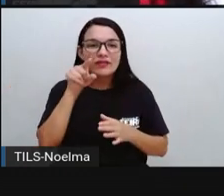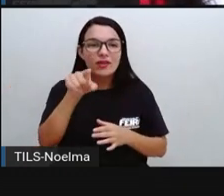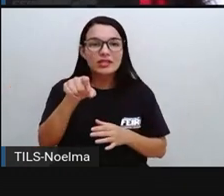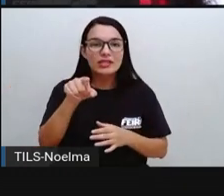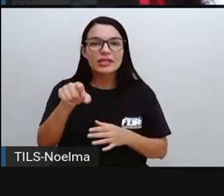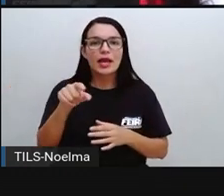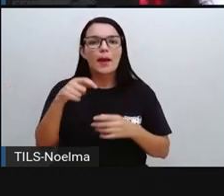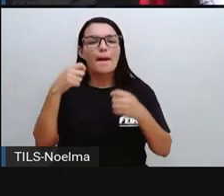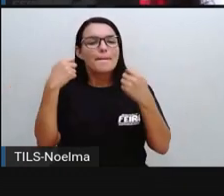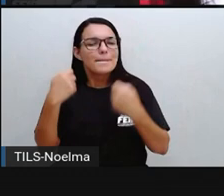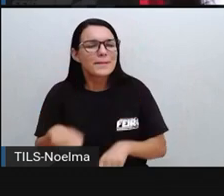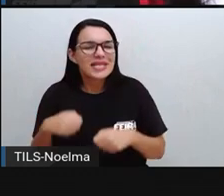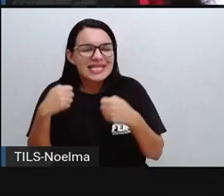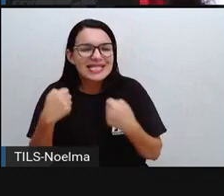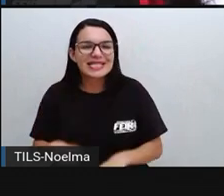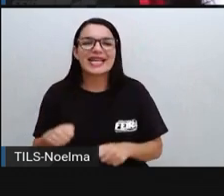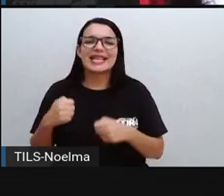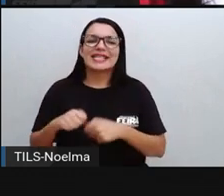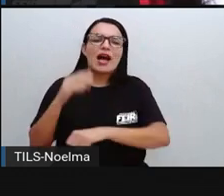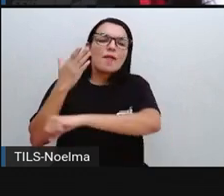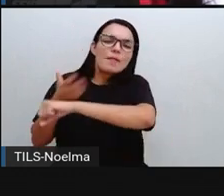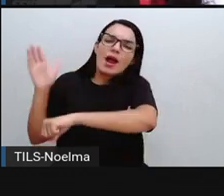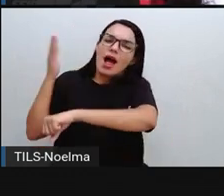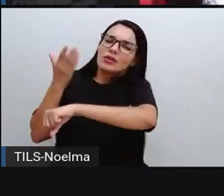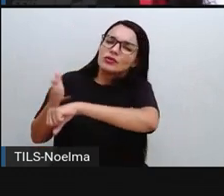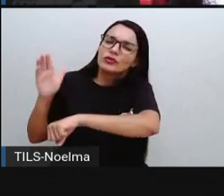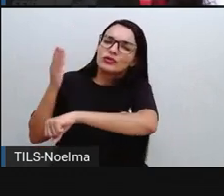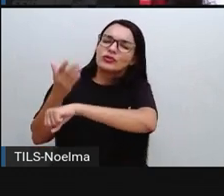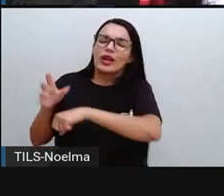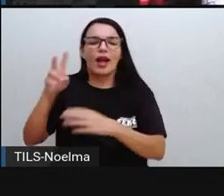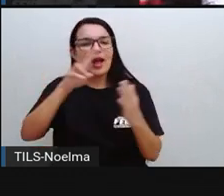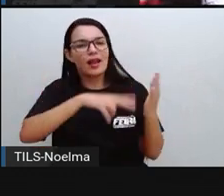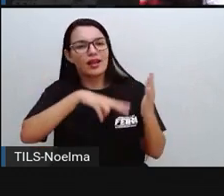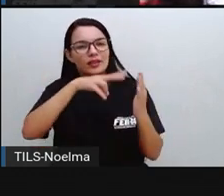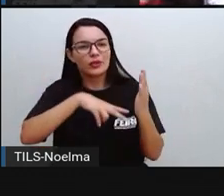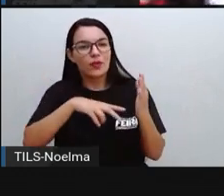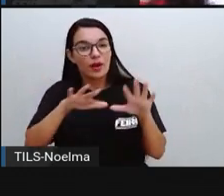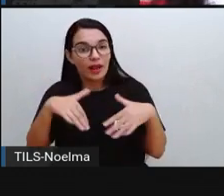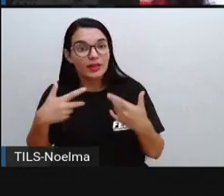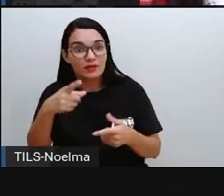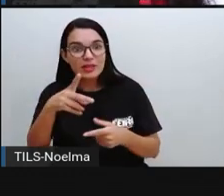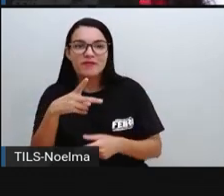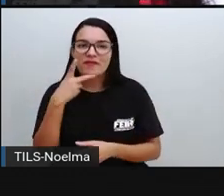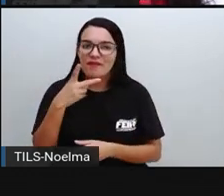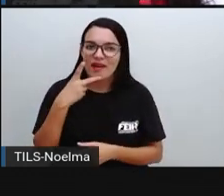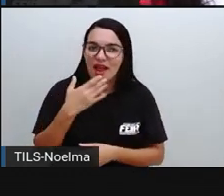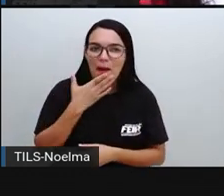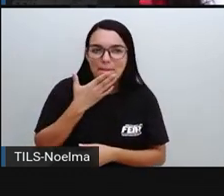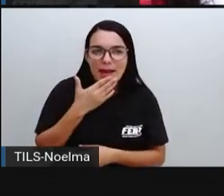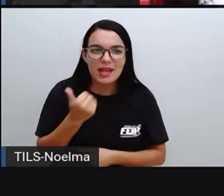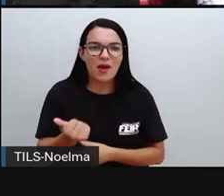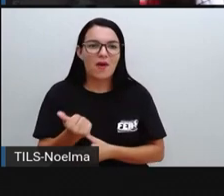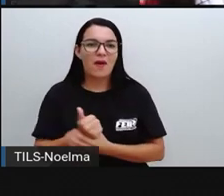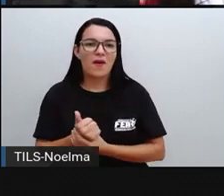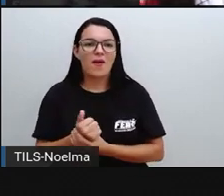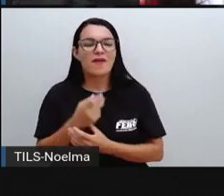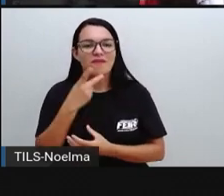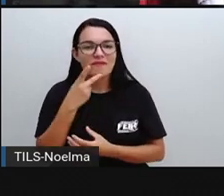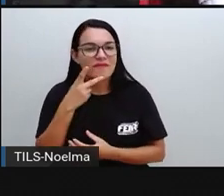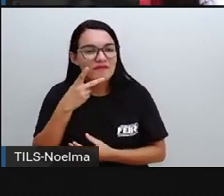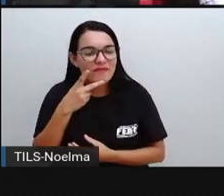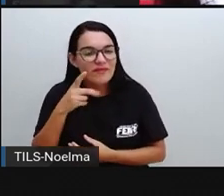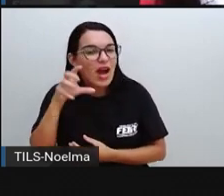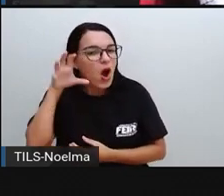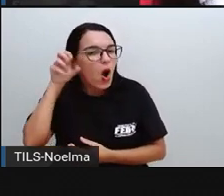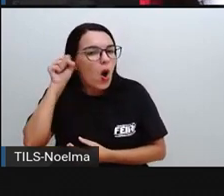vocês pratiquem, né? E assim vocês vão aprender a falar melhor, vocês vão aprender a ouvir.